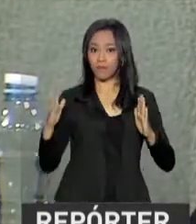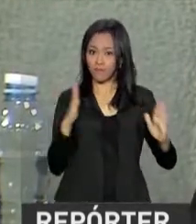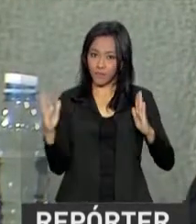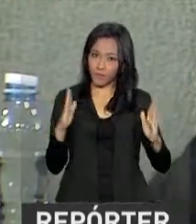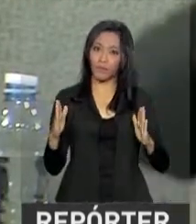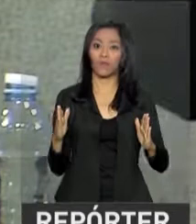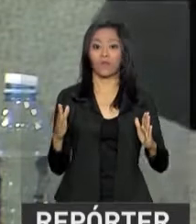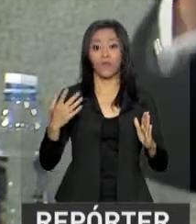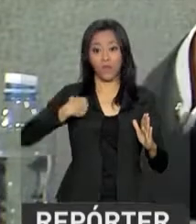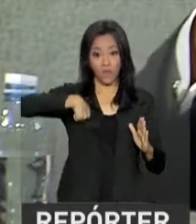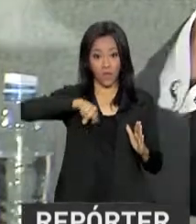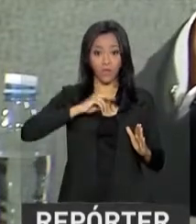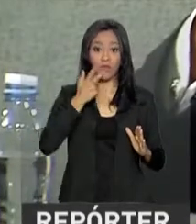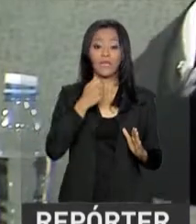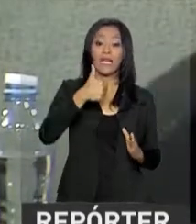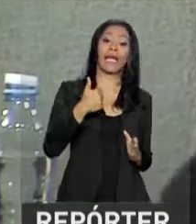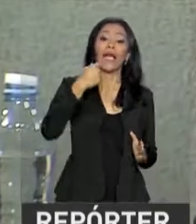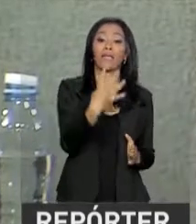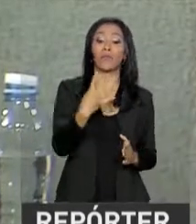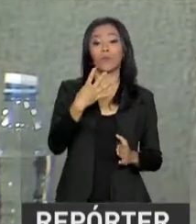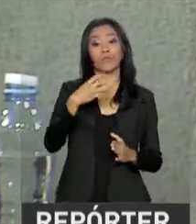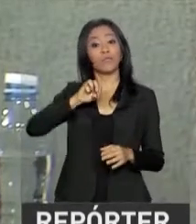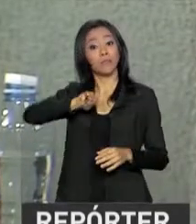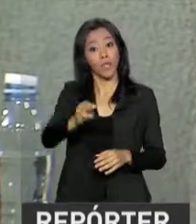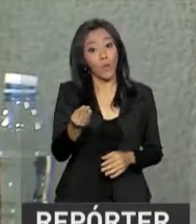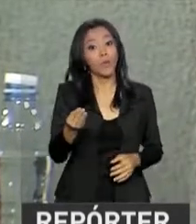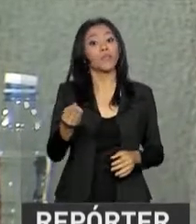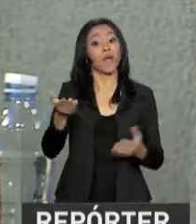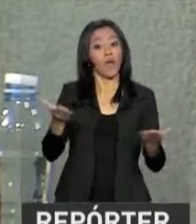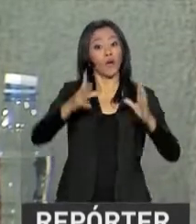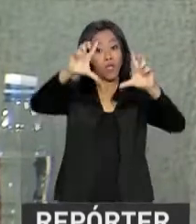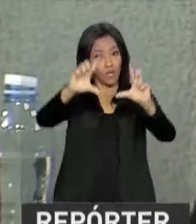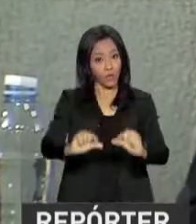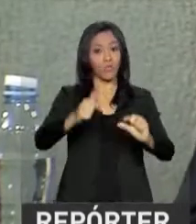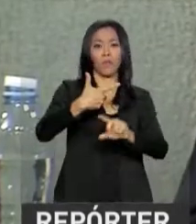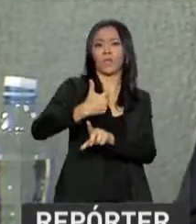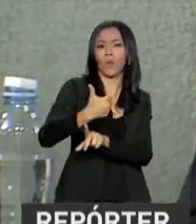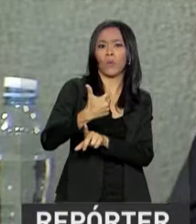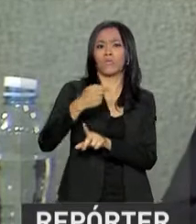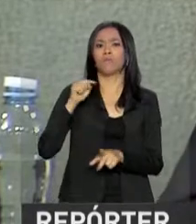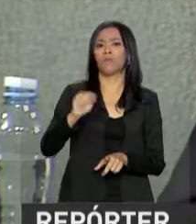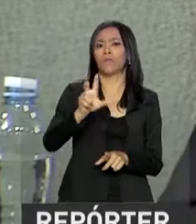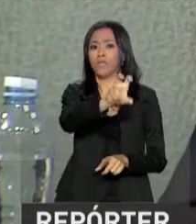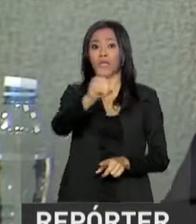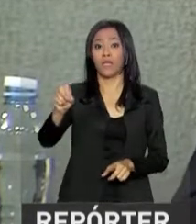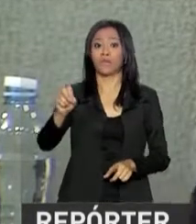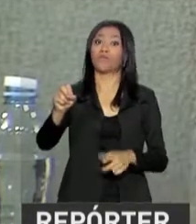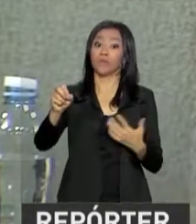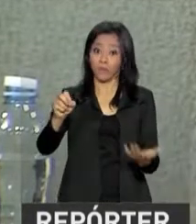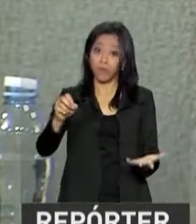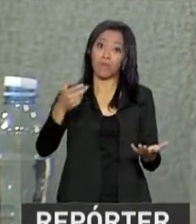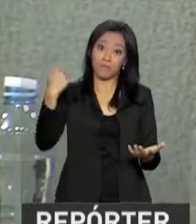nós sabe 14 milhões então a caiu para a 12 212 500 ainda é muito nós temos que trabalhar muito ainda